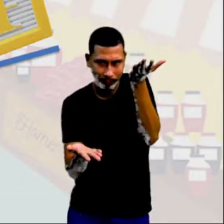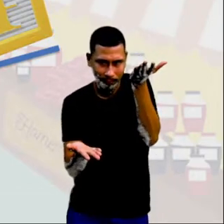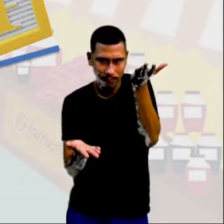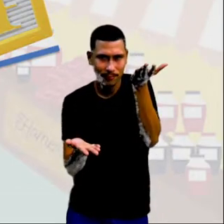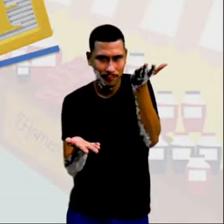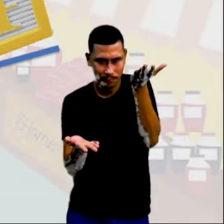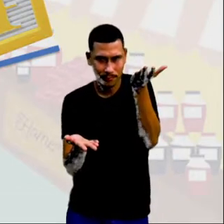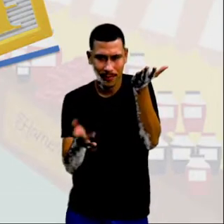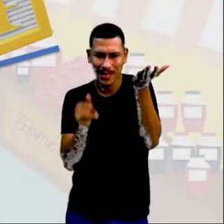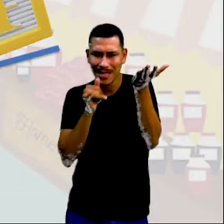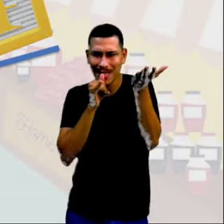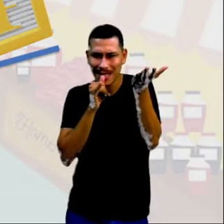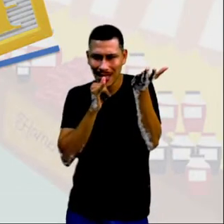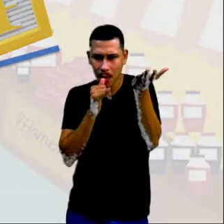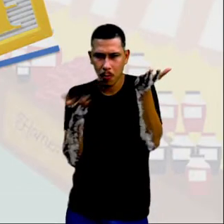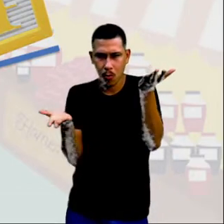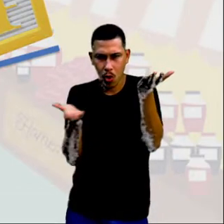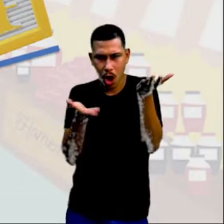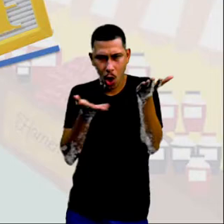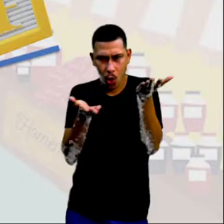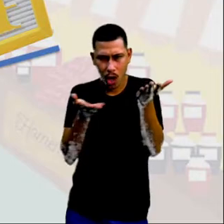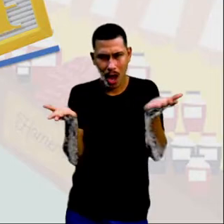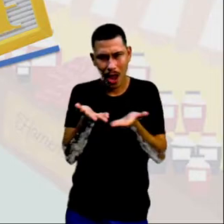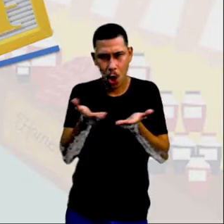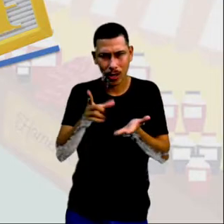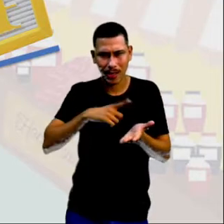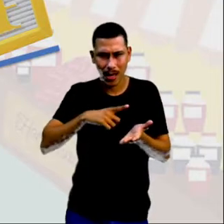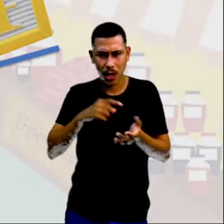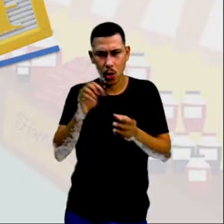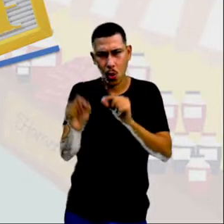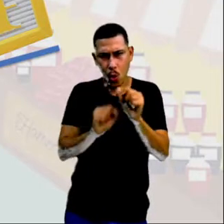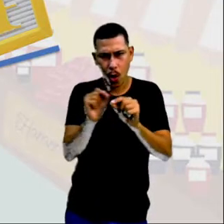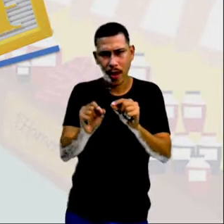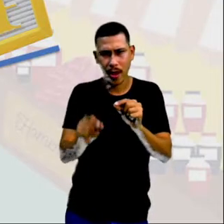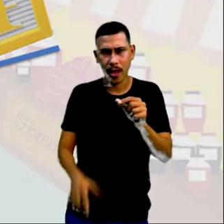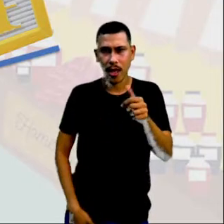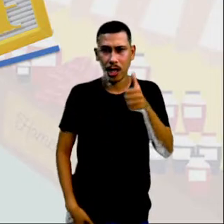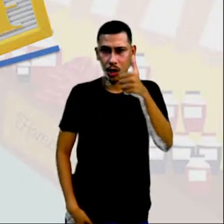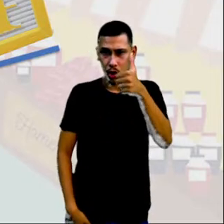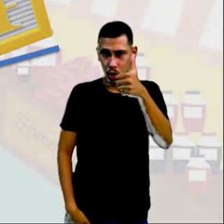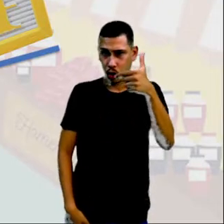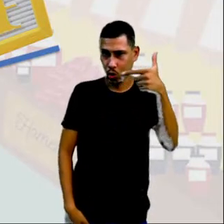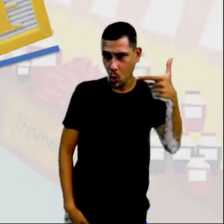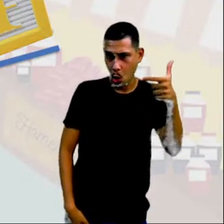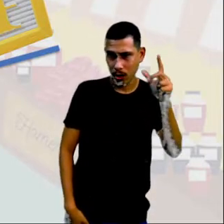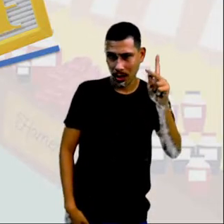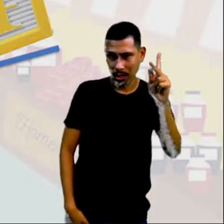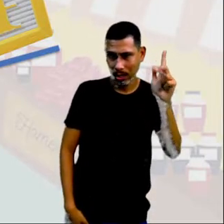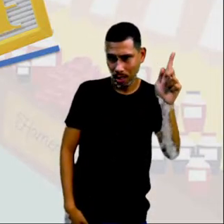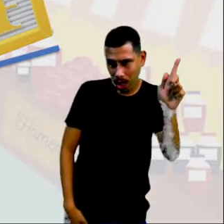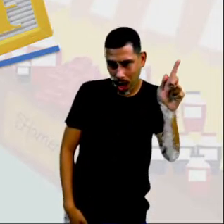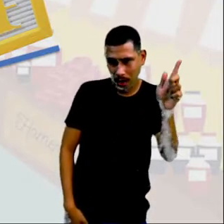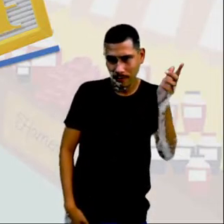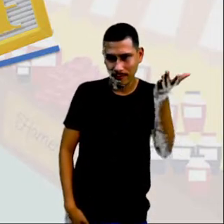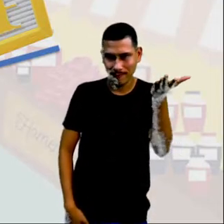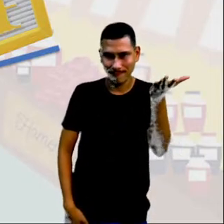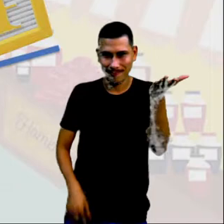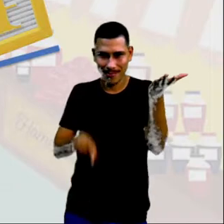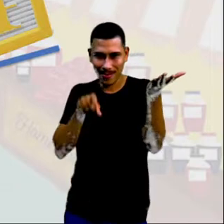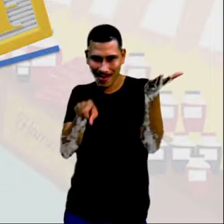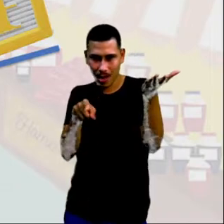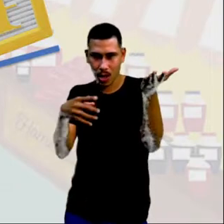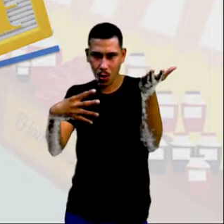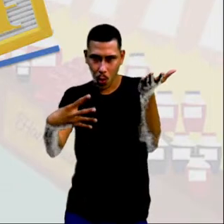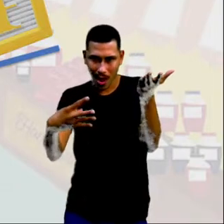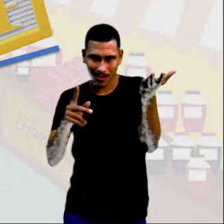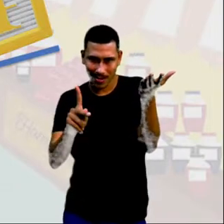lado. Pois é. Agora a gente tem 12 quilos desse lado e somente 4 do outro. O lado que